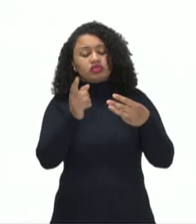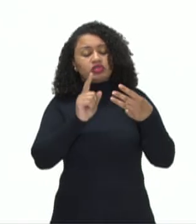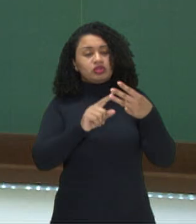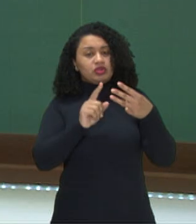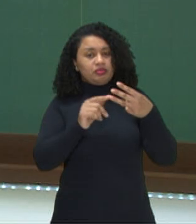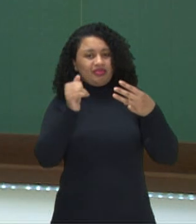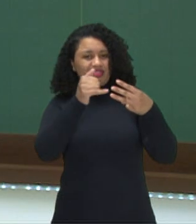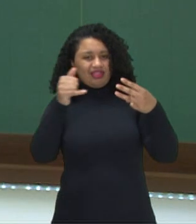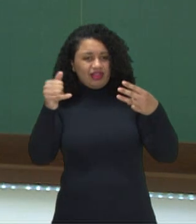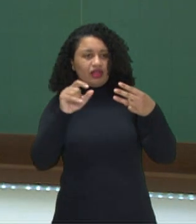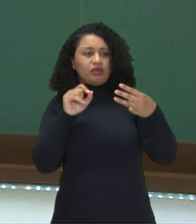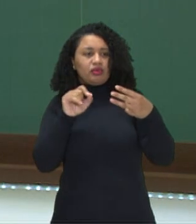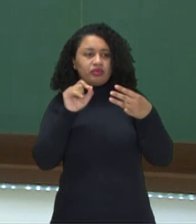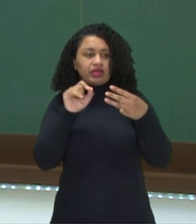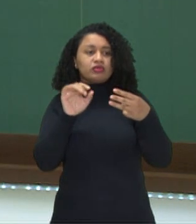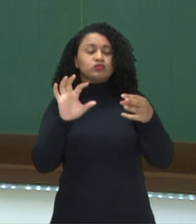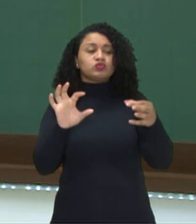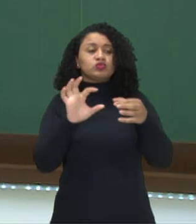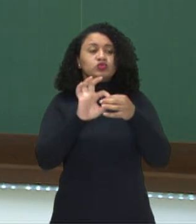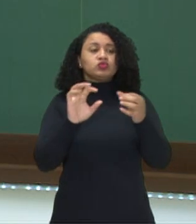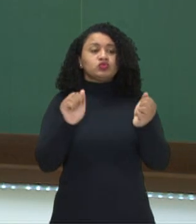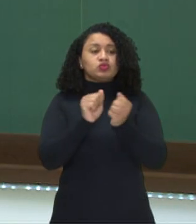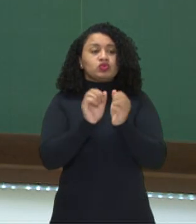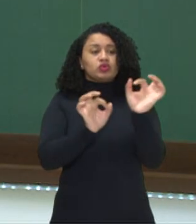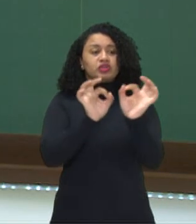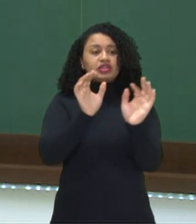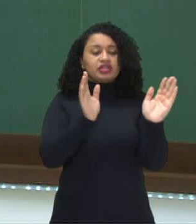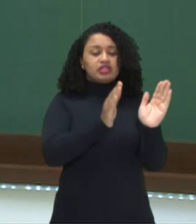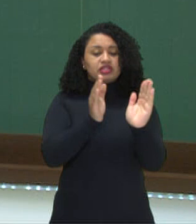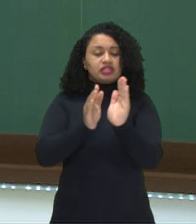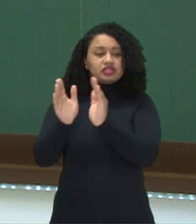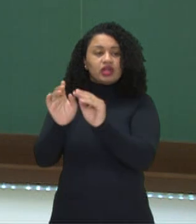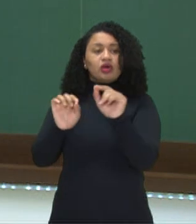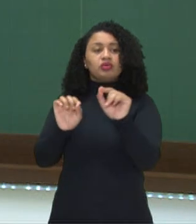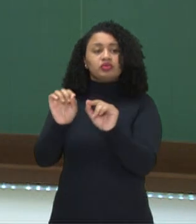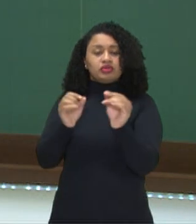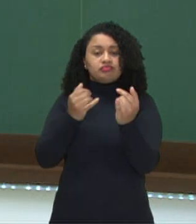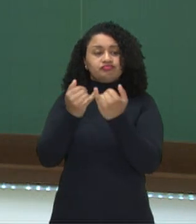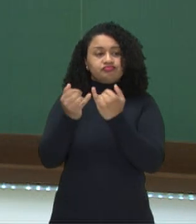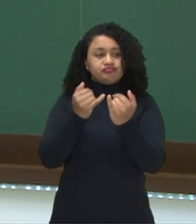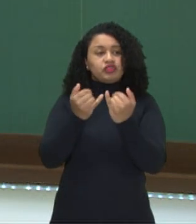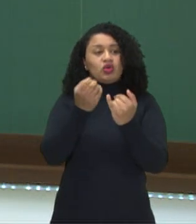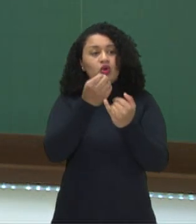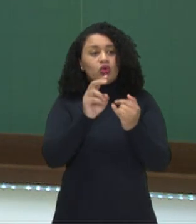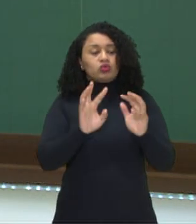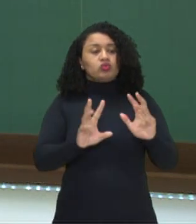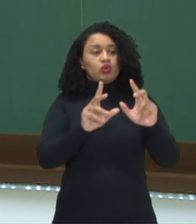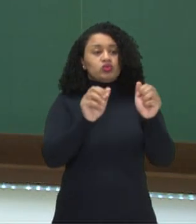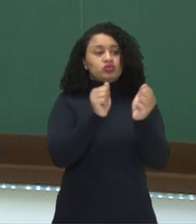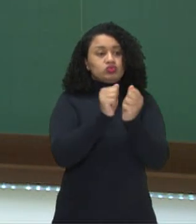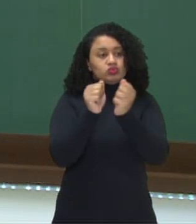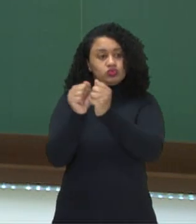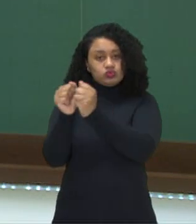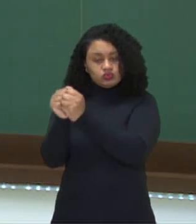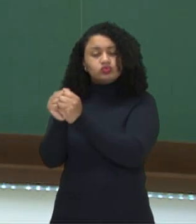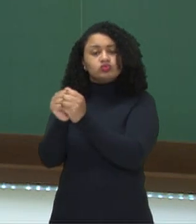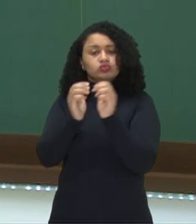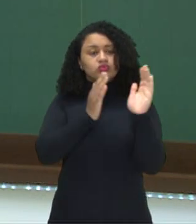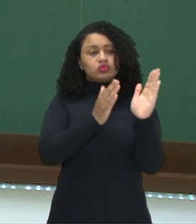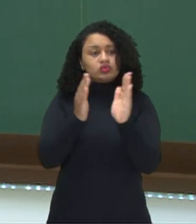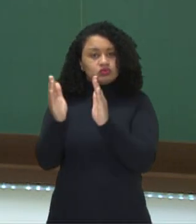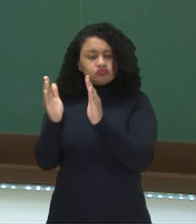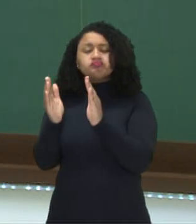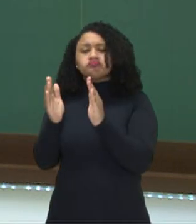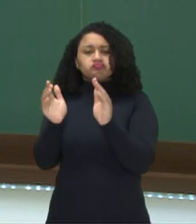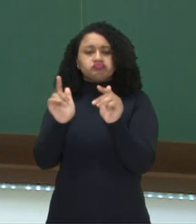passo, unir, agrupar os termos semelhantes. Ou você coloca todo mundo juntinho, um do ladinho do outro,